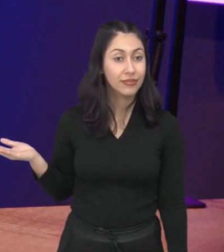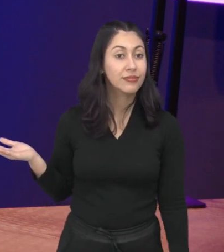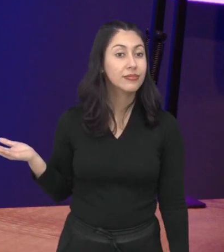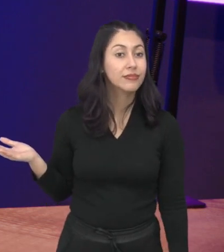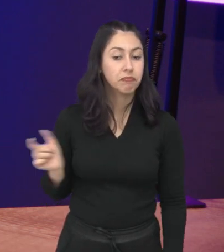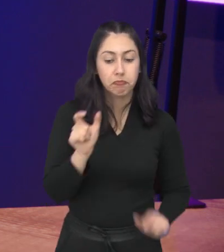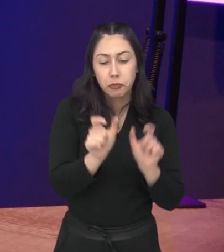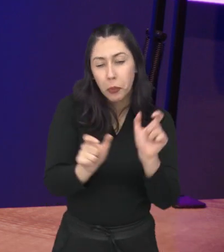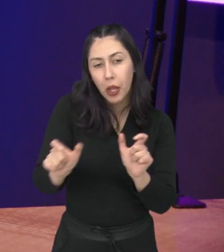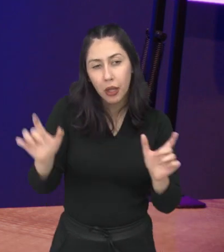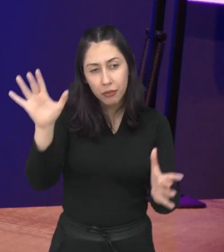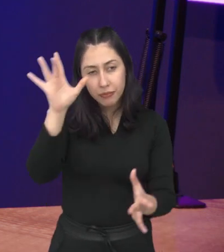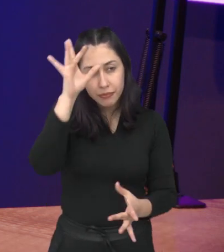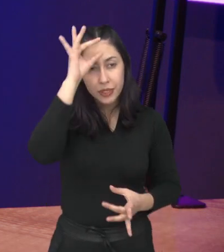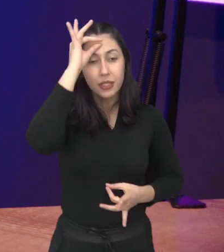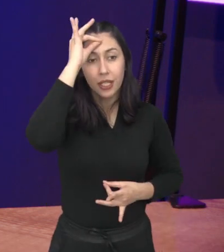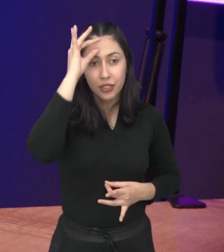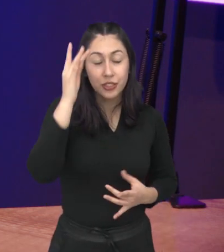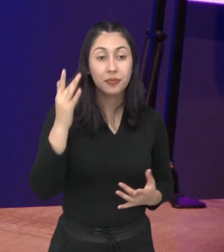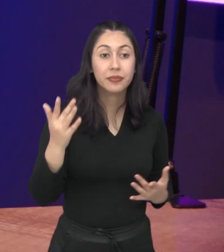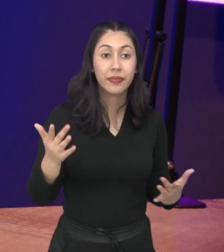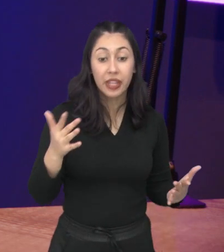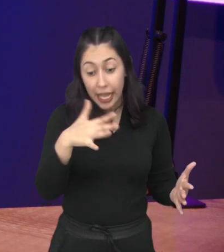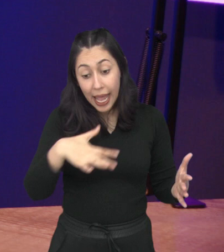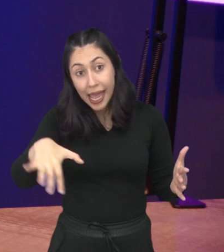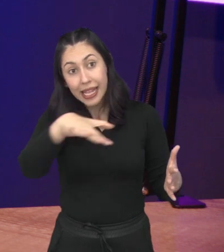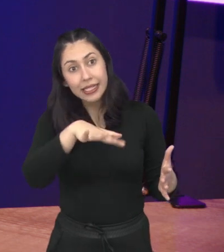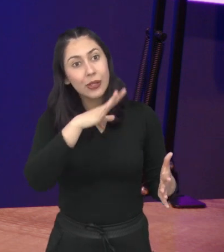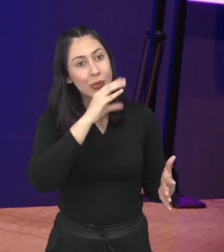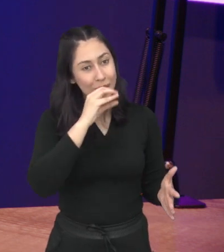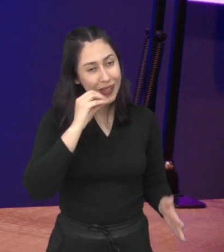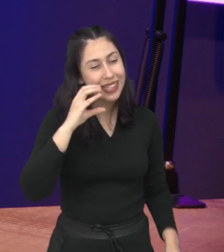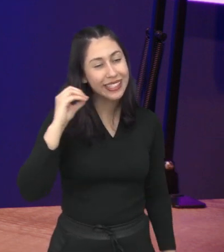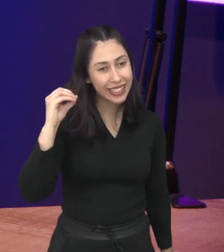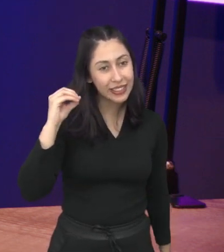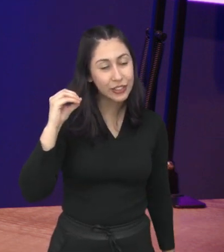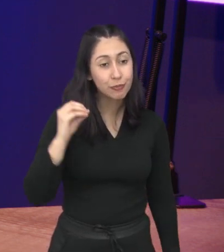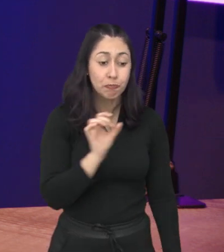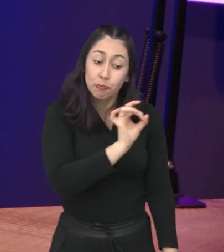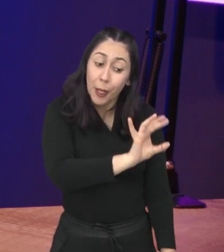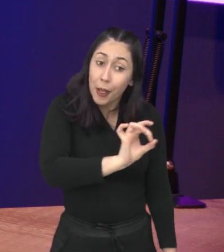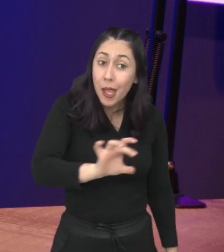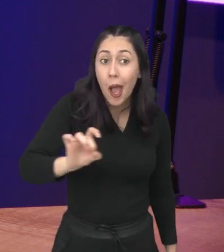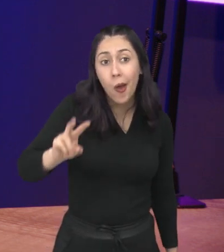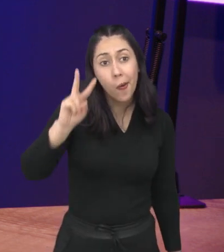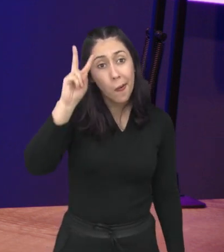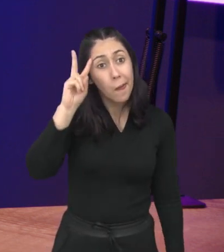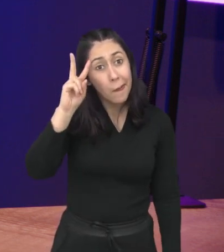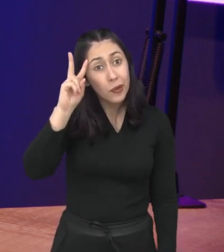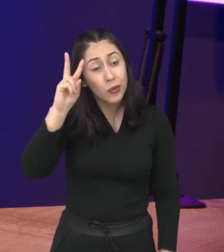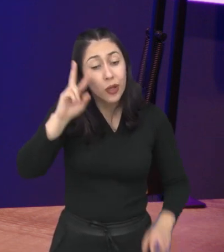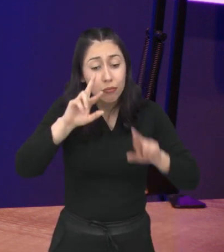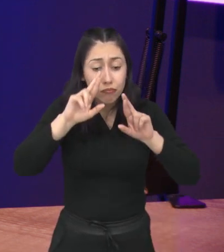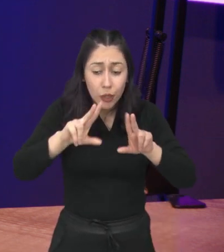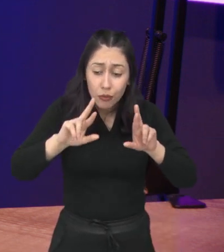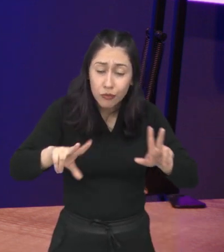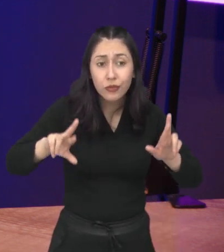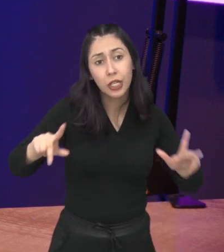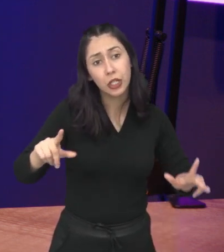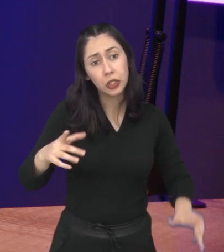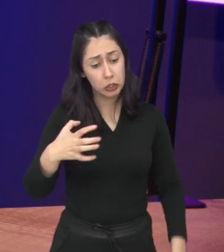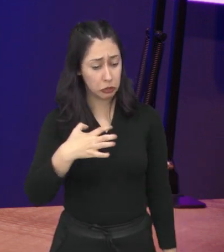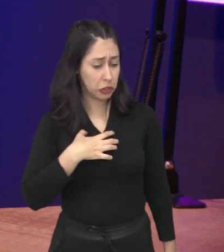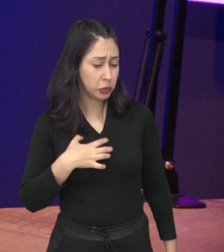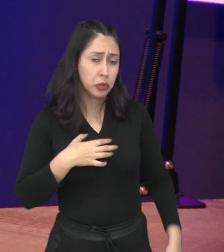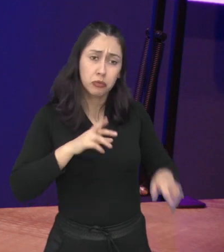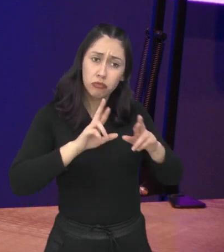Dawson, tem todos os personagens ali, o Pace, a Jen, eles são adolescentes e cada um tem uma história muito diferente um da outra,